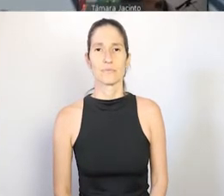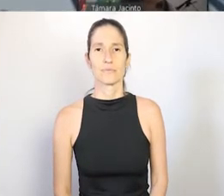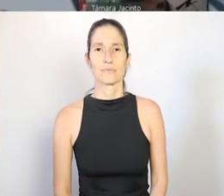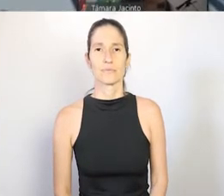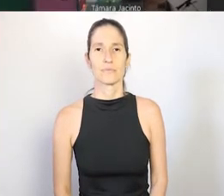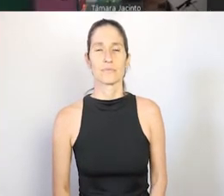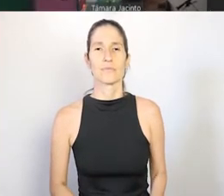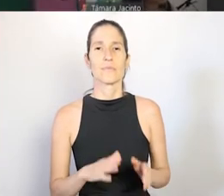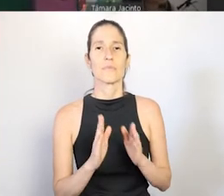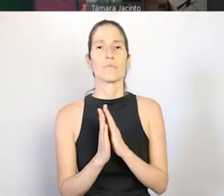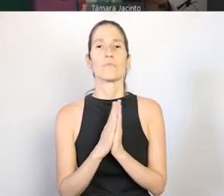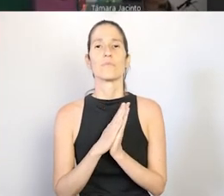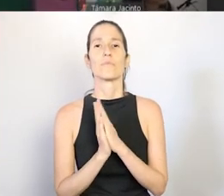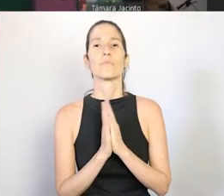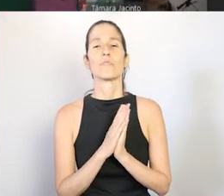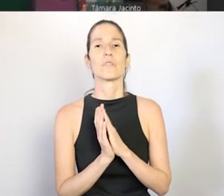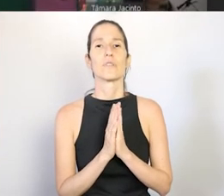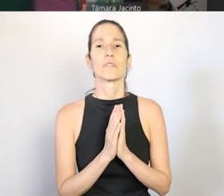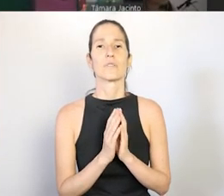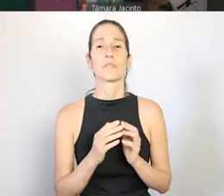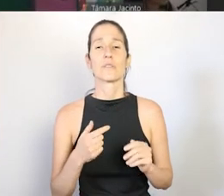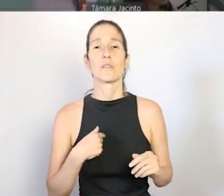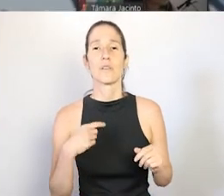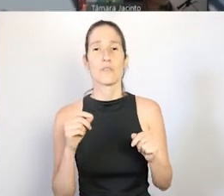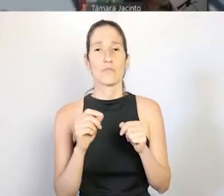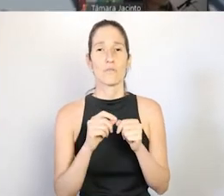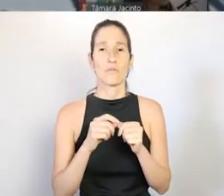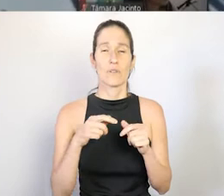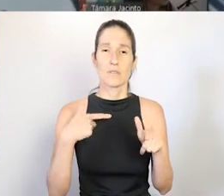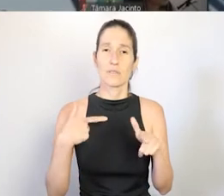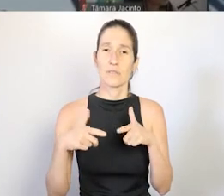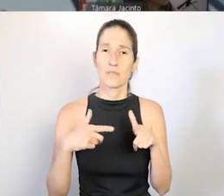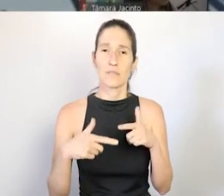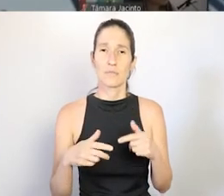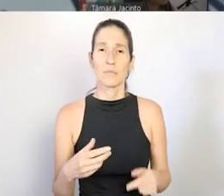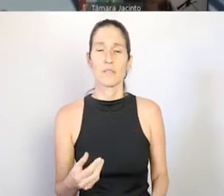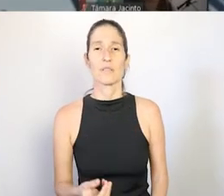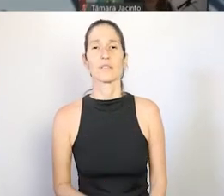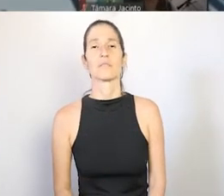são as figuras que no meu dia a dia